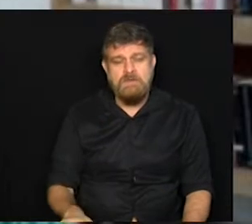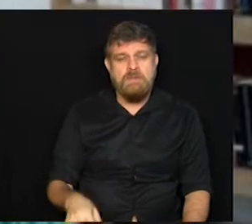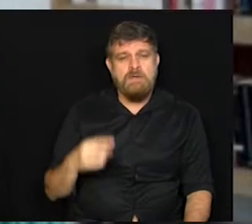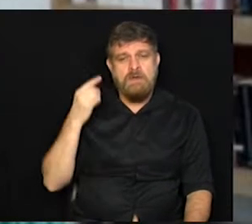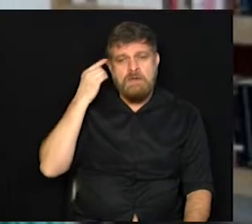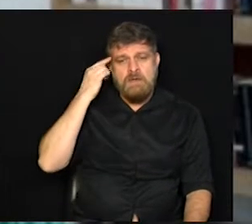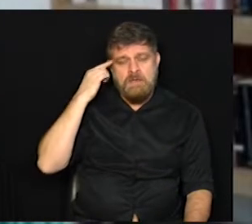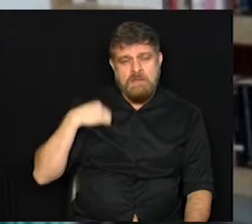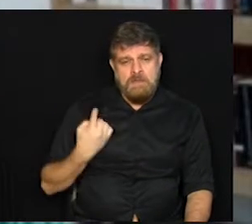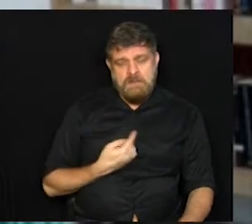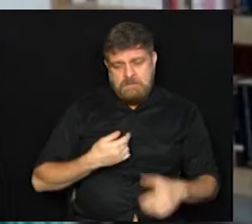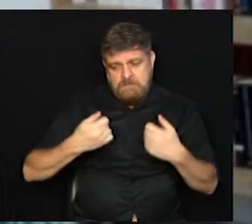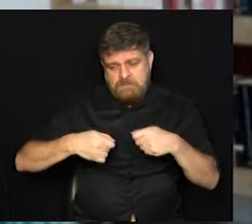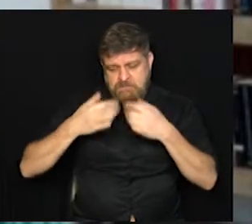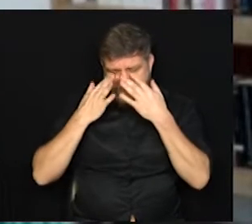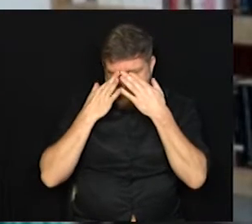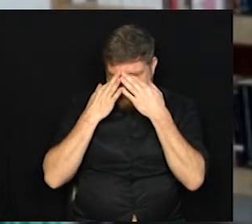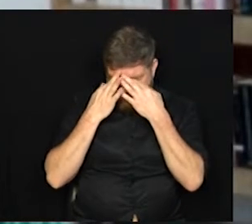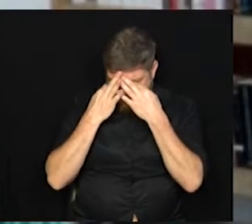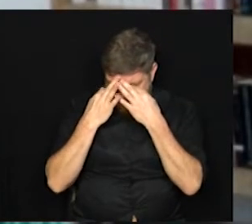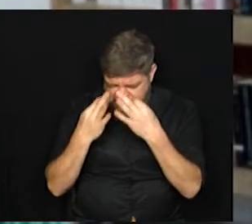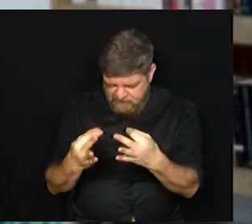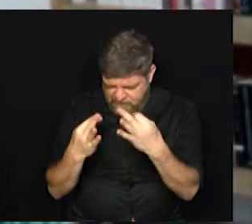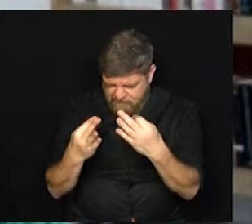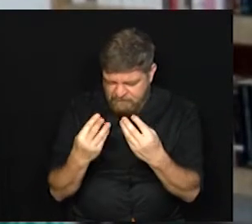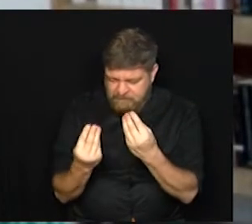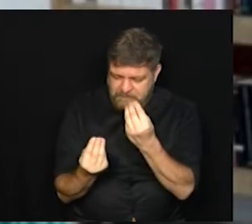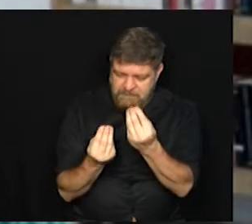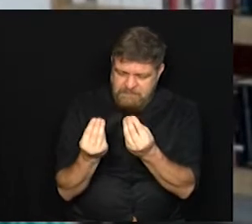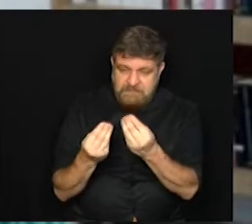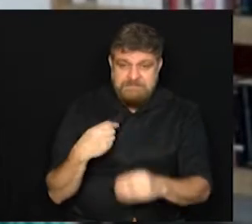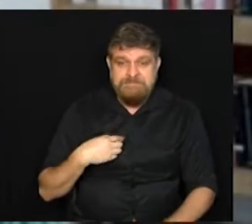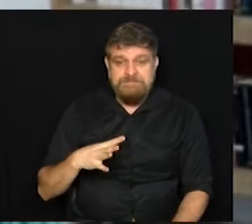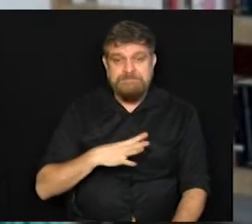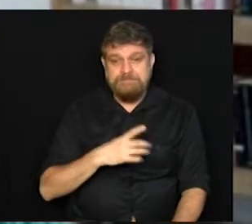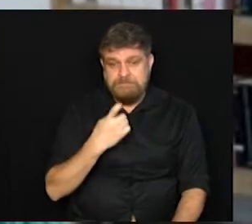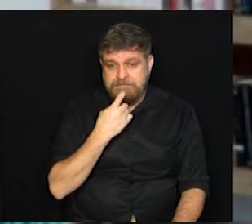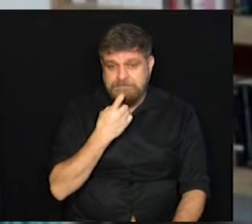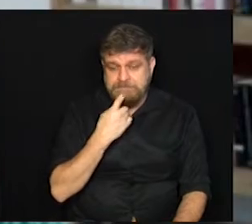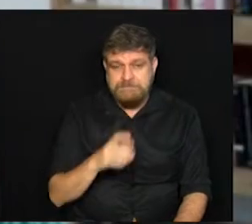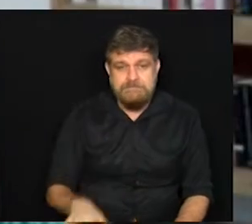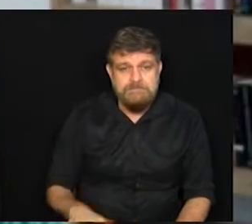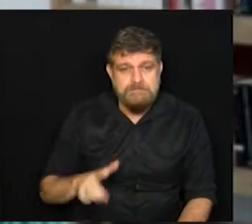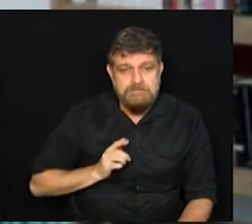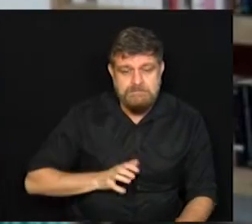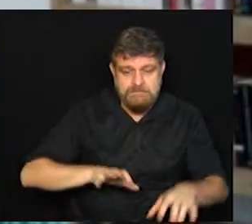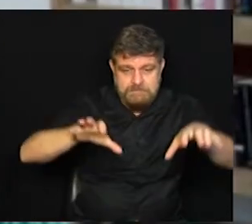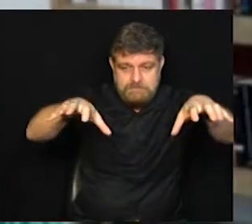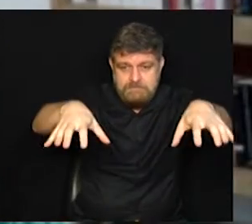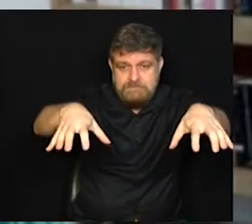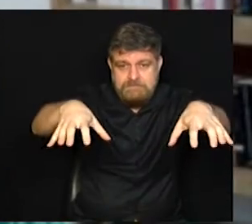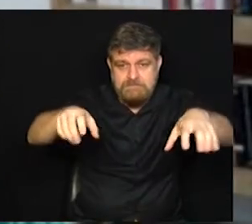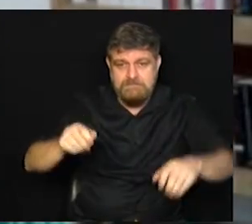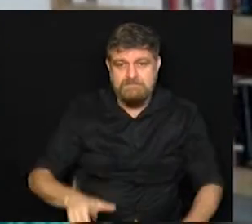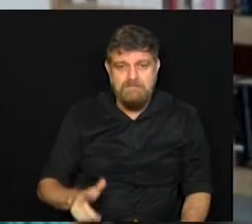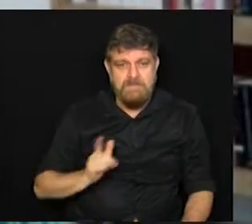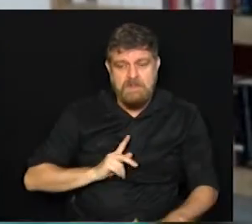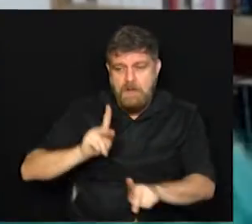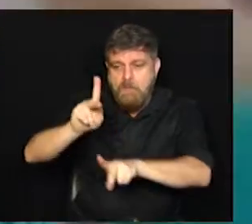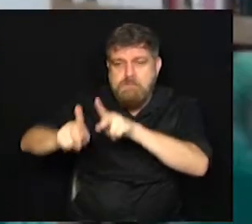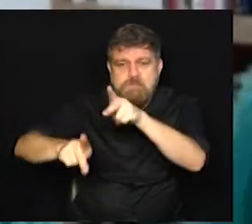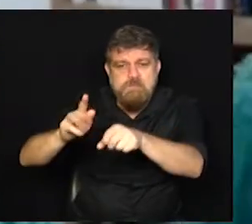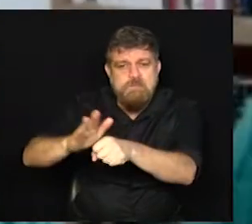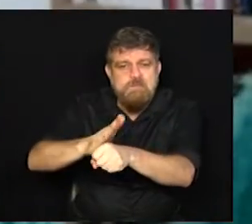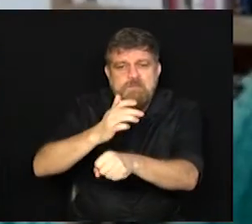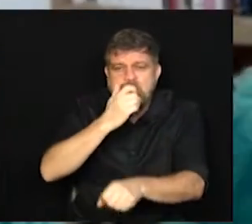gente precisa ter esse olhar também de que forma que a cidade... E são regiões que concentram a grande